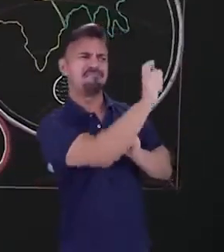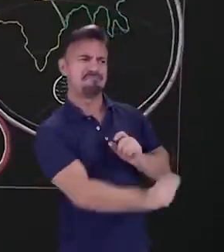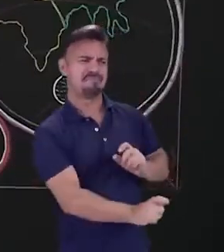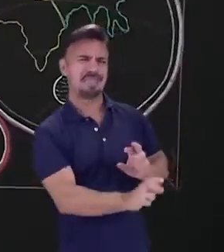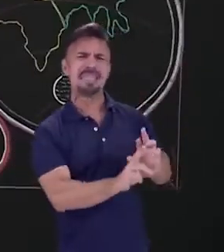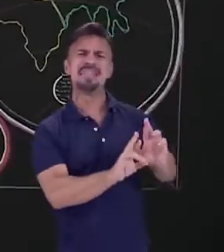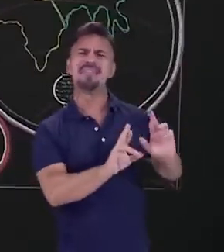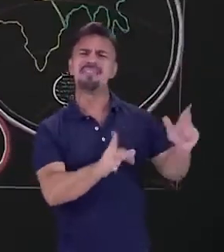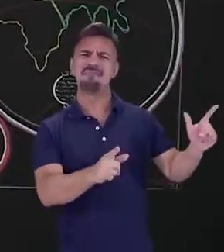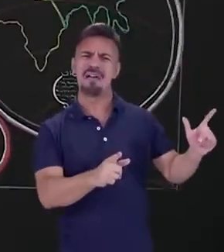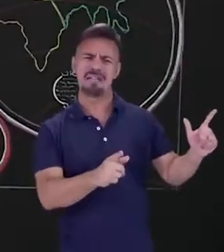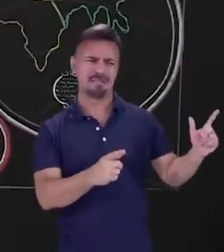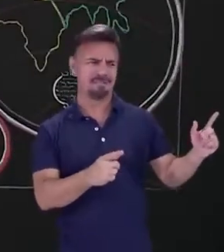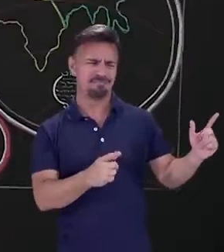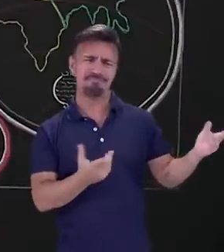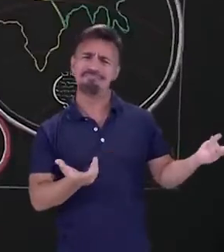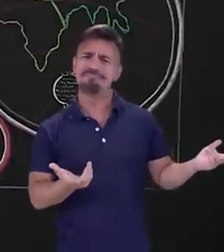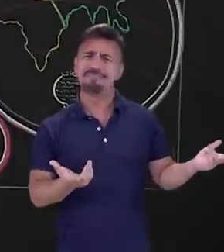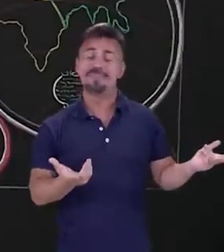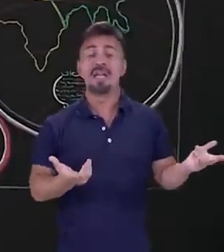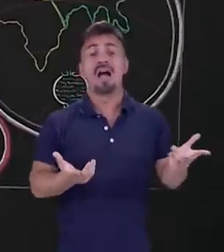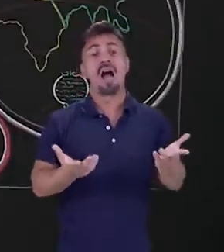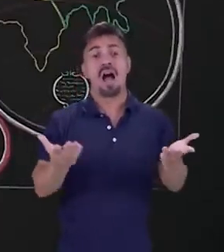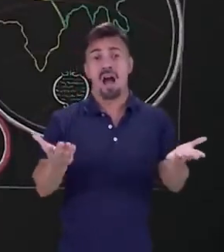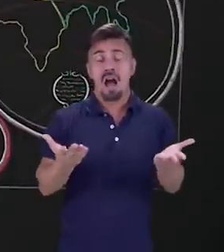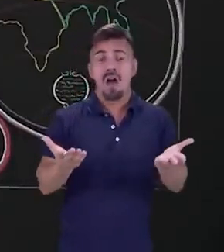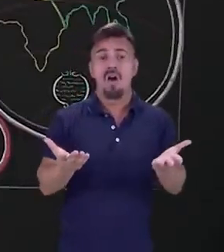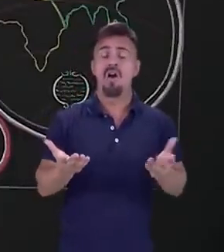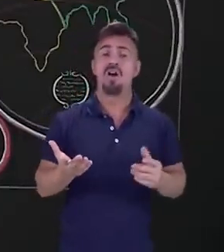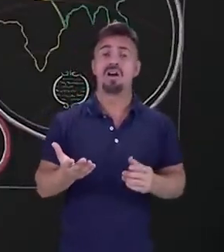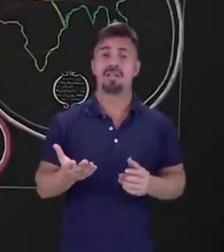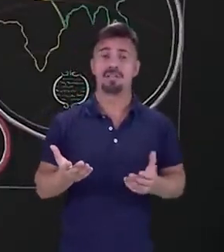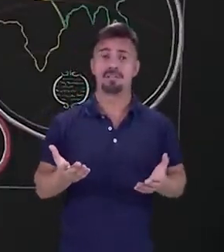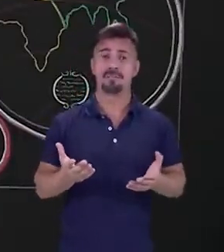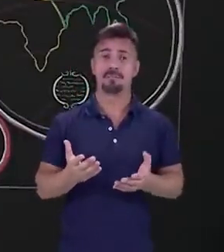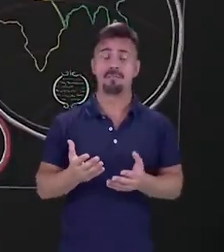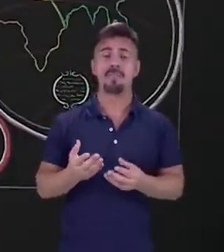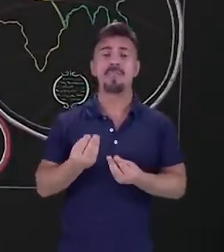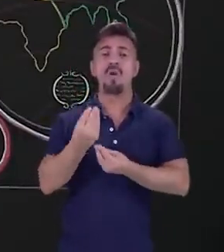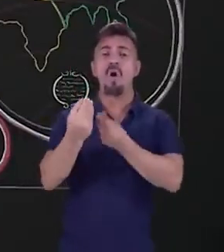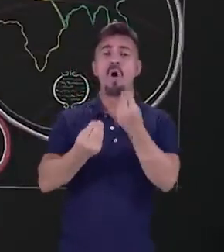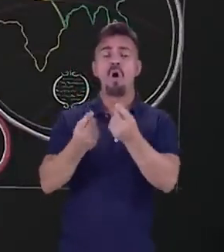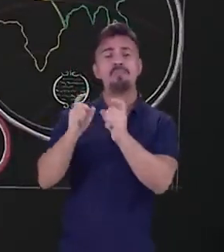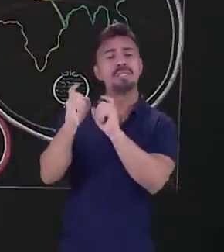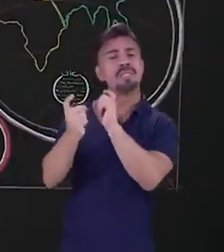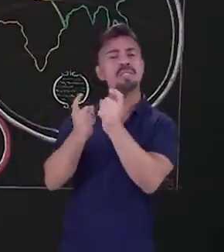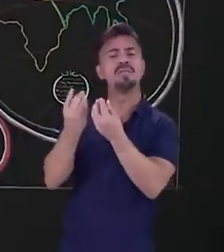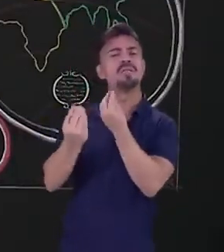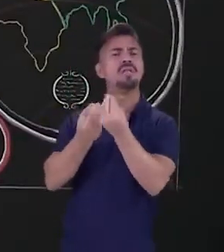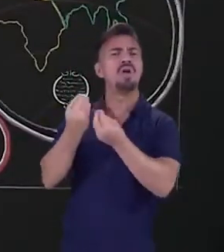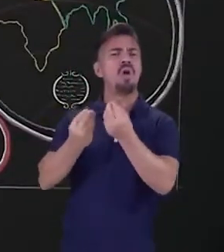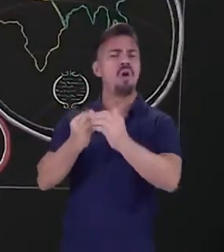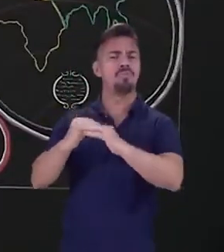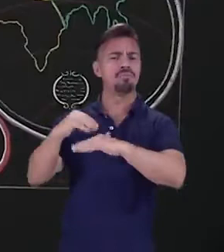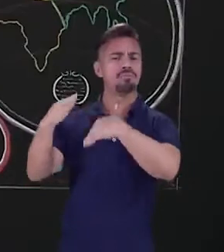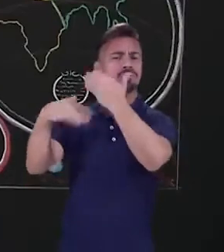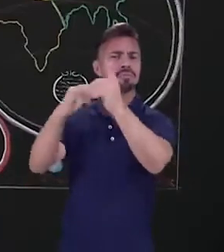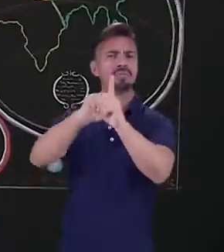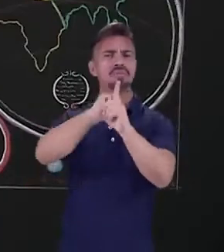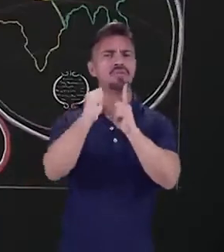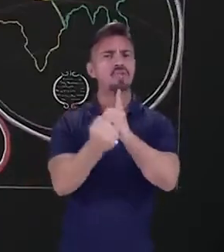de mim. Muito bem, agora a gente vem a esse momento aqui para discutir os desdobramentos sociais